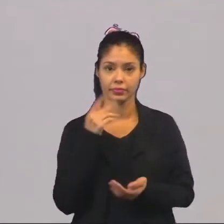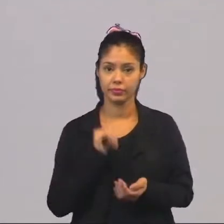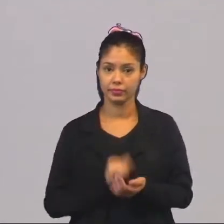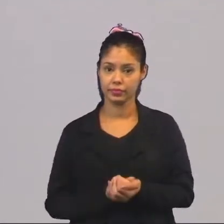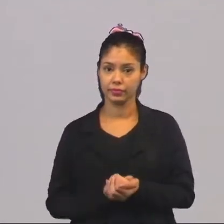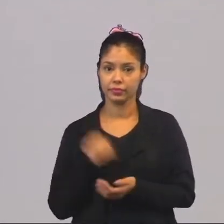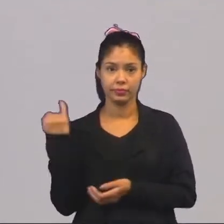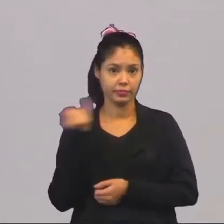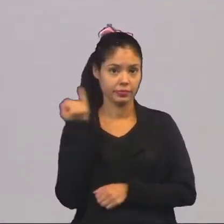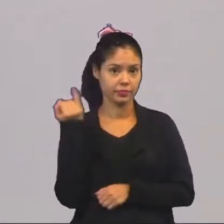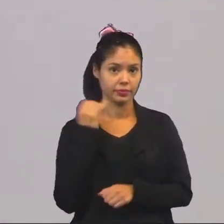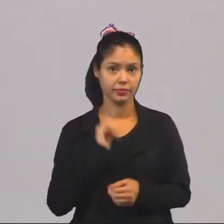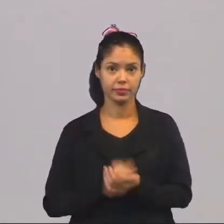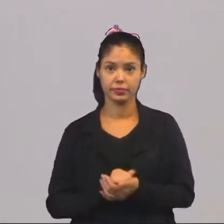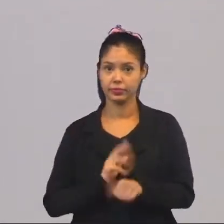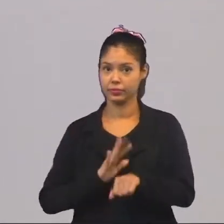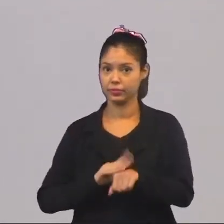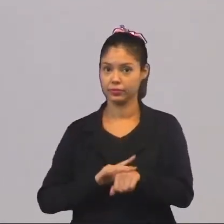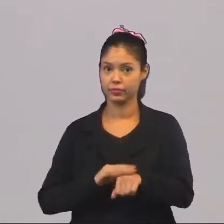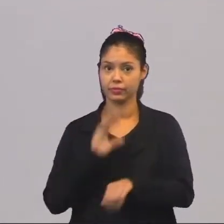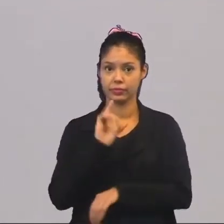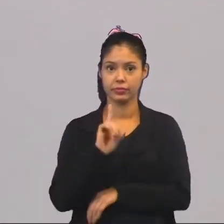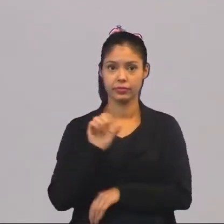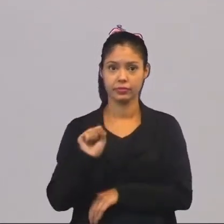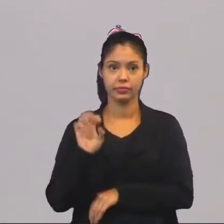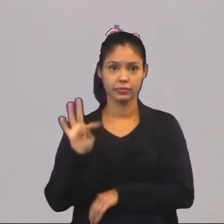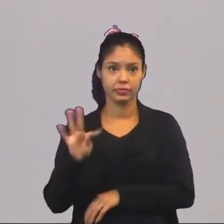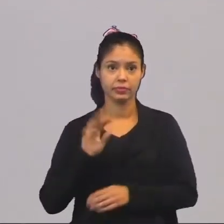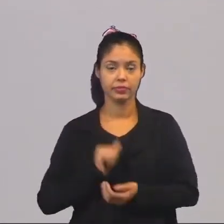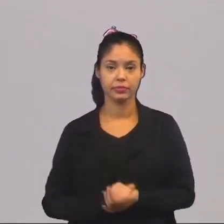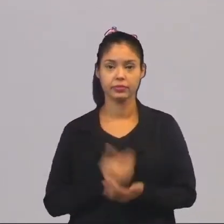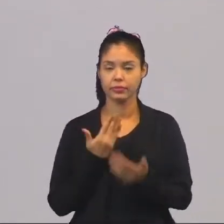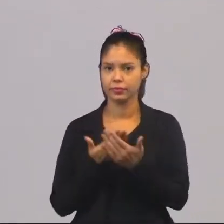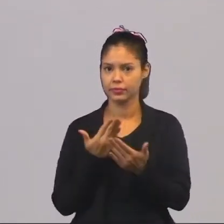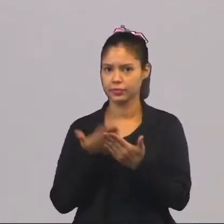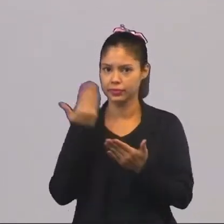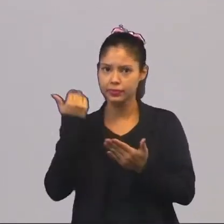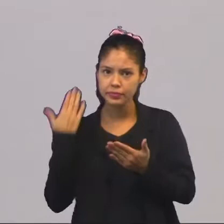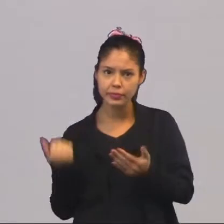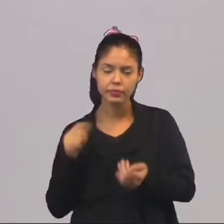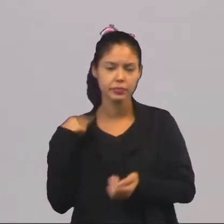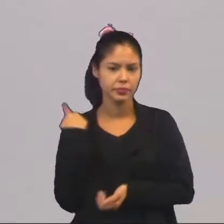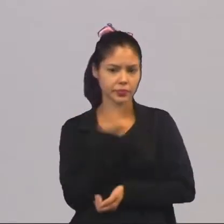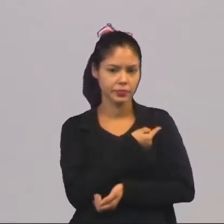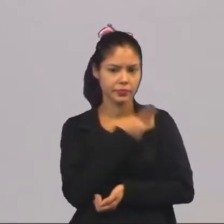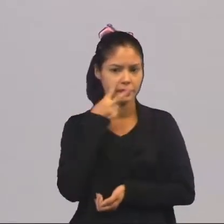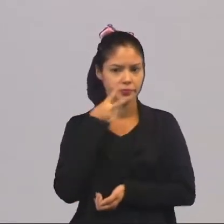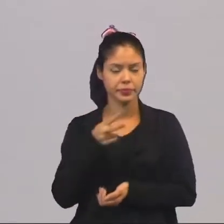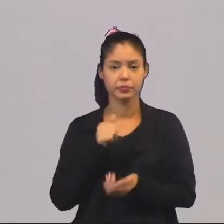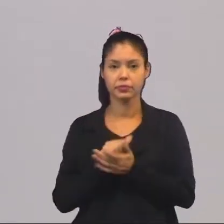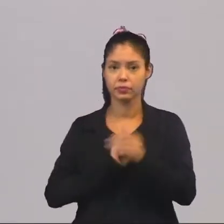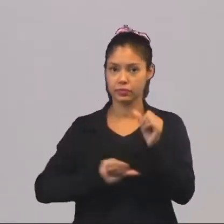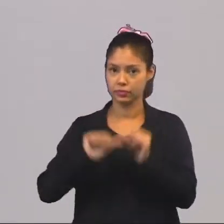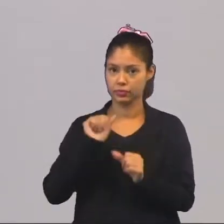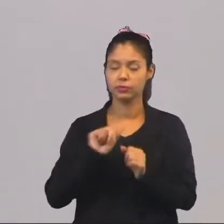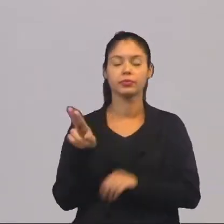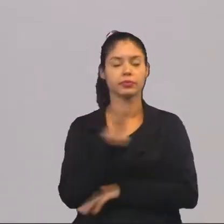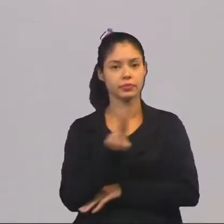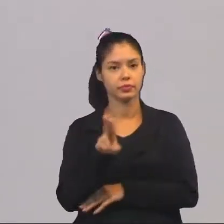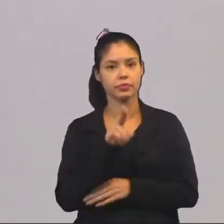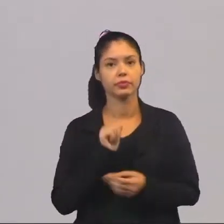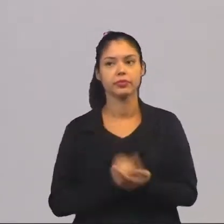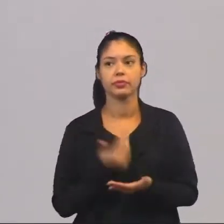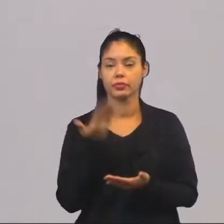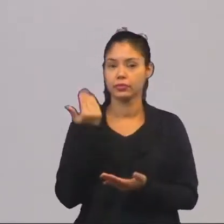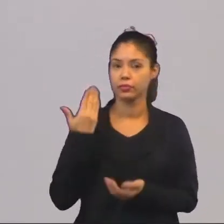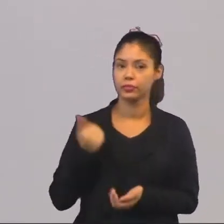sobre principais infecções sexualmente transmissíveis. Na aula anterior, nós vimos a mudança da nomenclatura, que antes